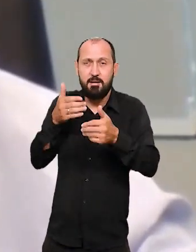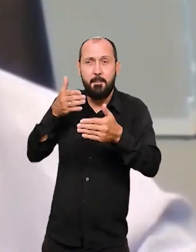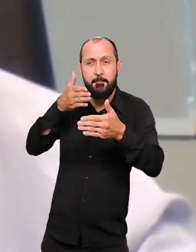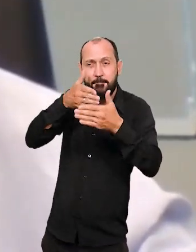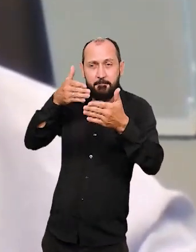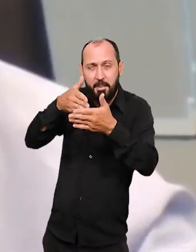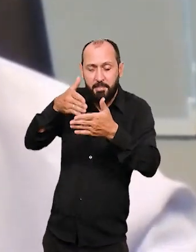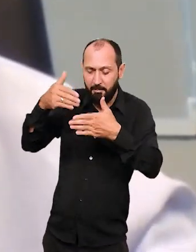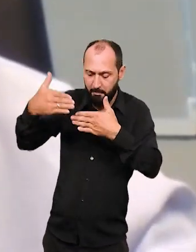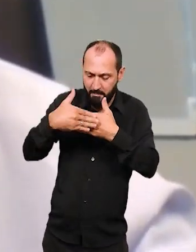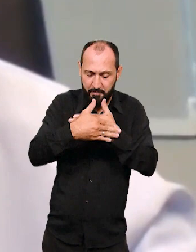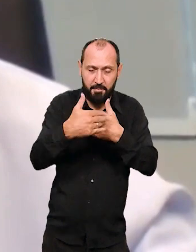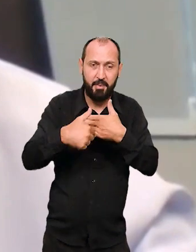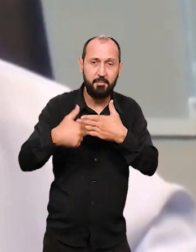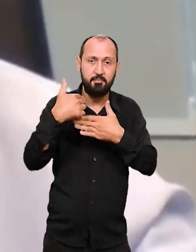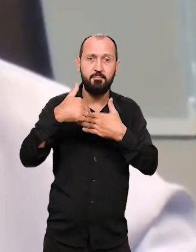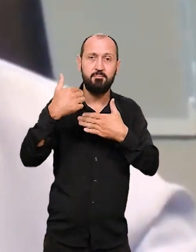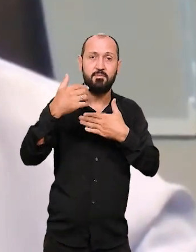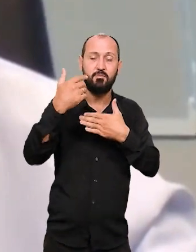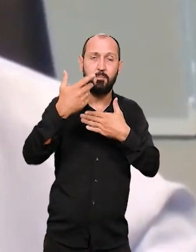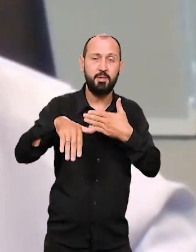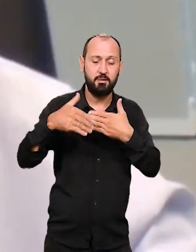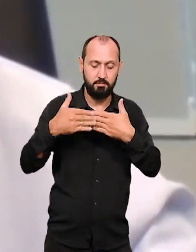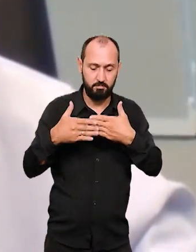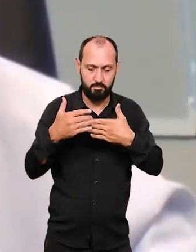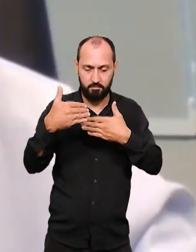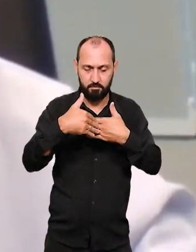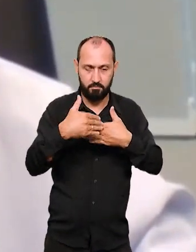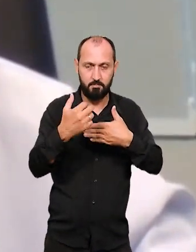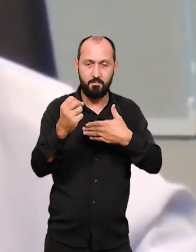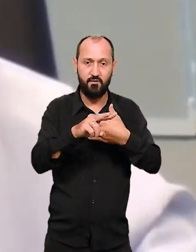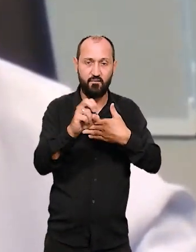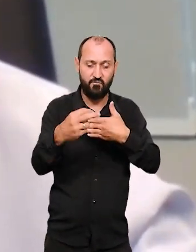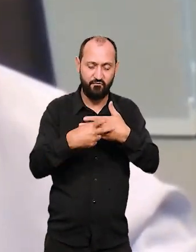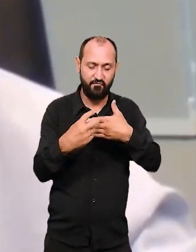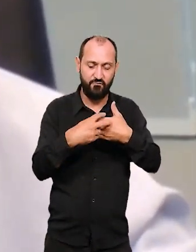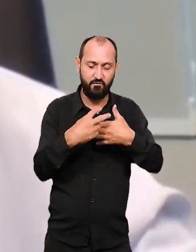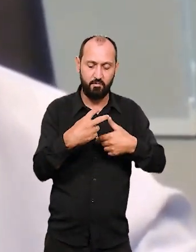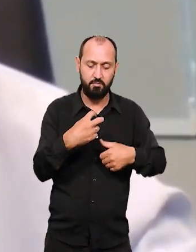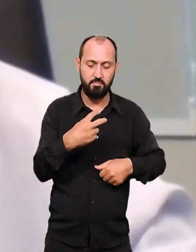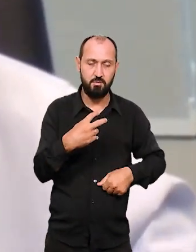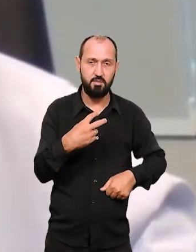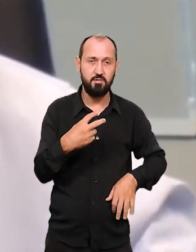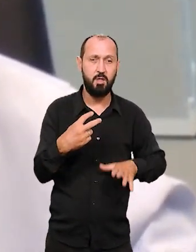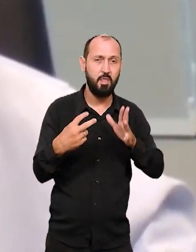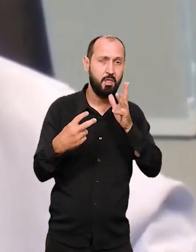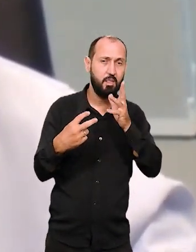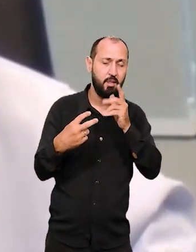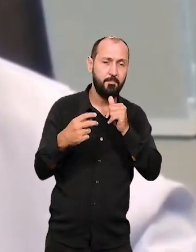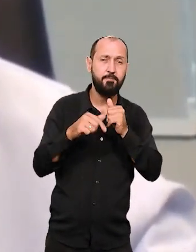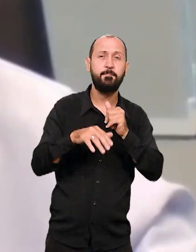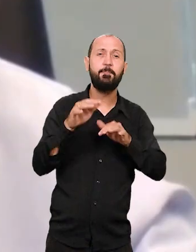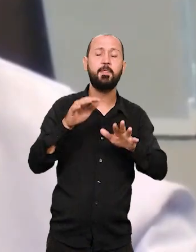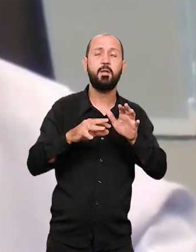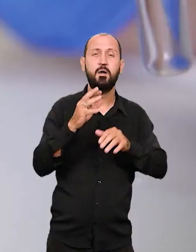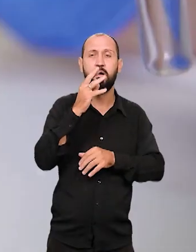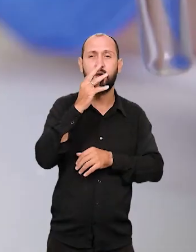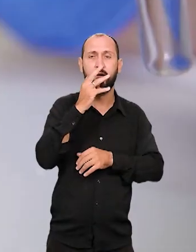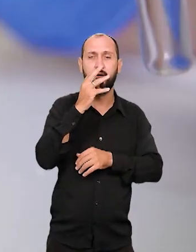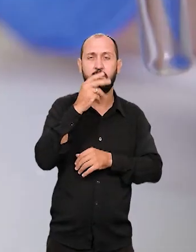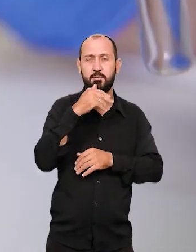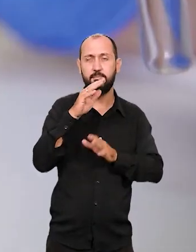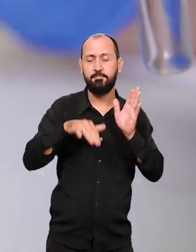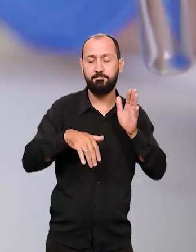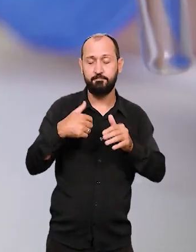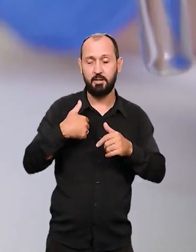tem. Isso vai demorar, isso é bastante lento. Em média, o tempo que